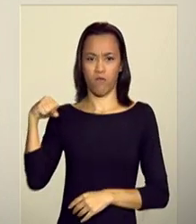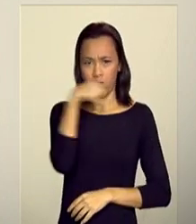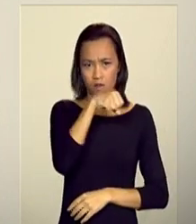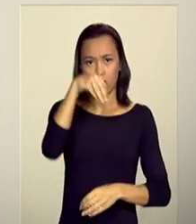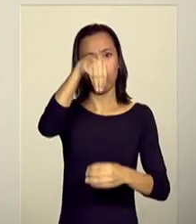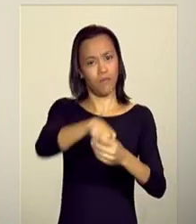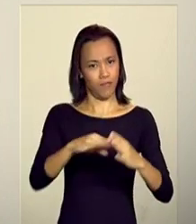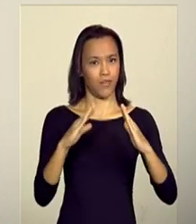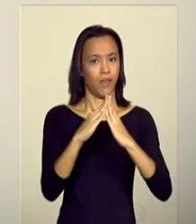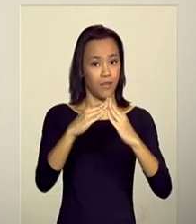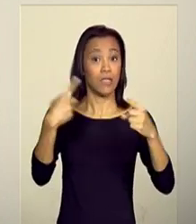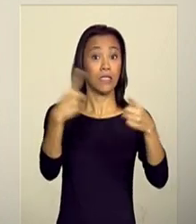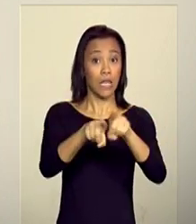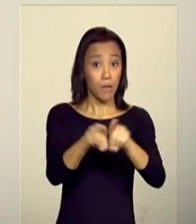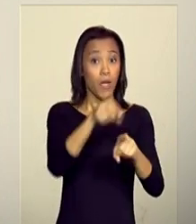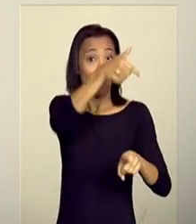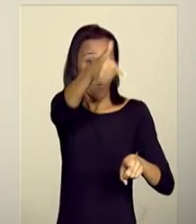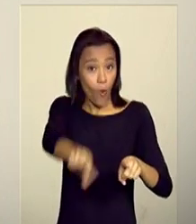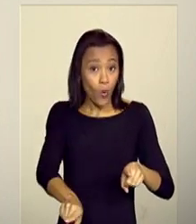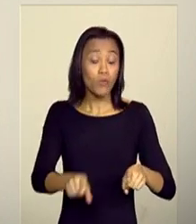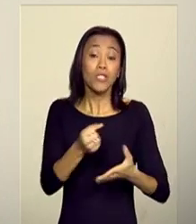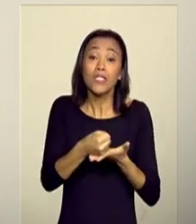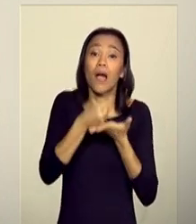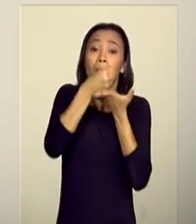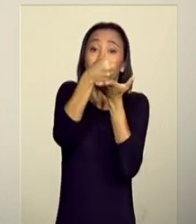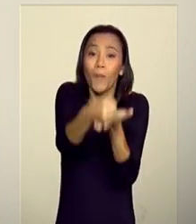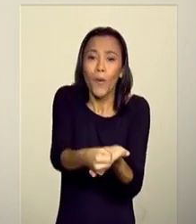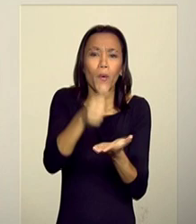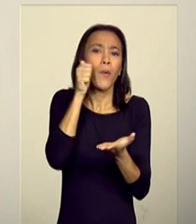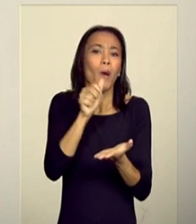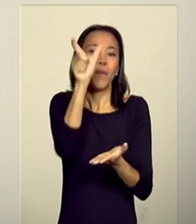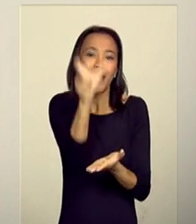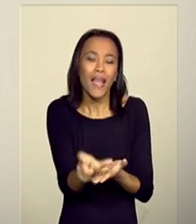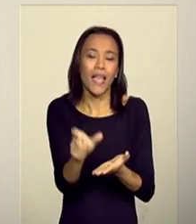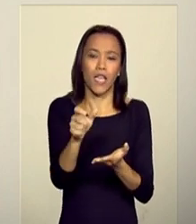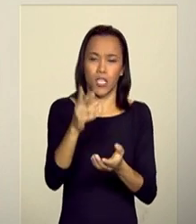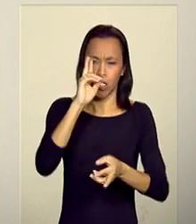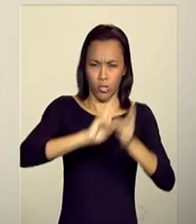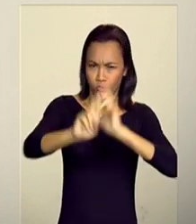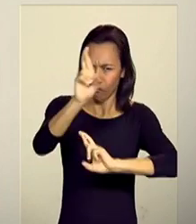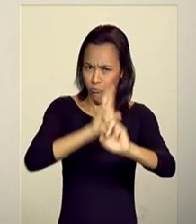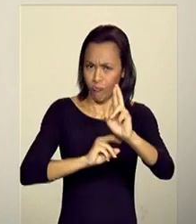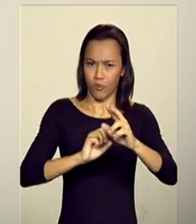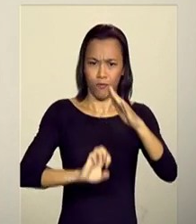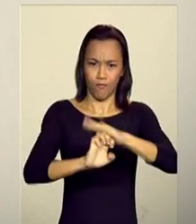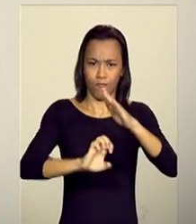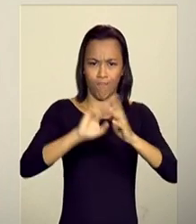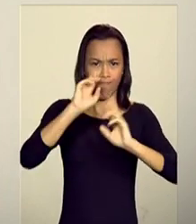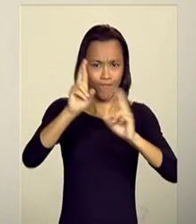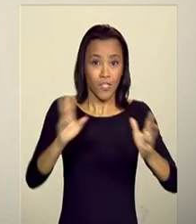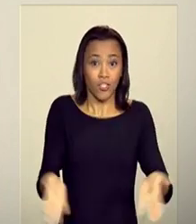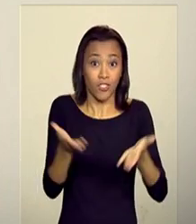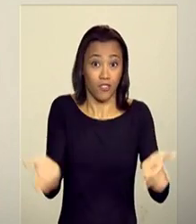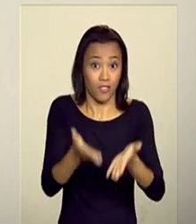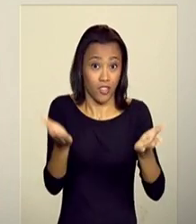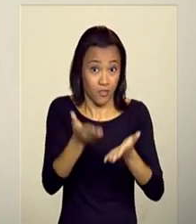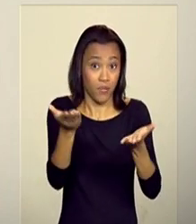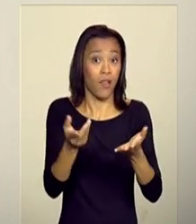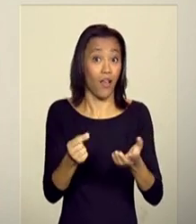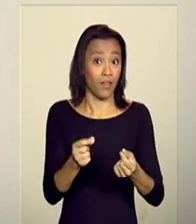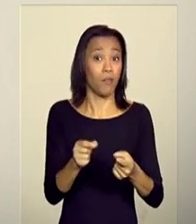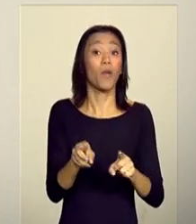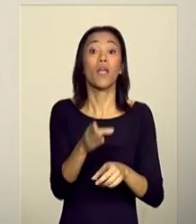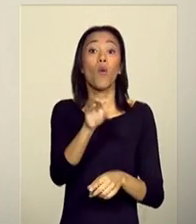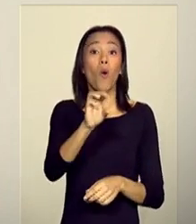violência doméstica e o outro de apoio a mulher a mulher empreendedora com ferramentas de estímulo ao pequeno negócio